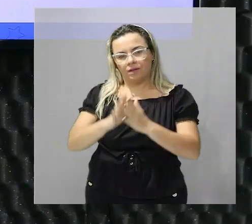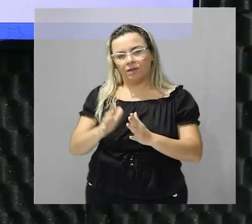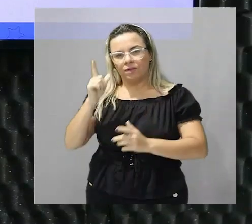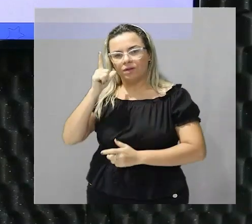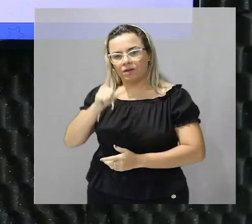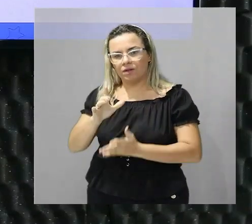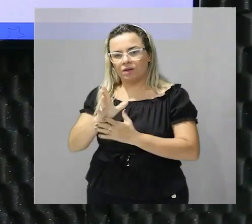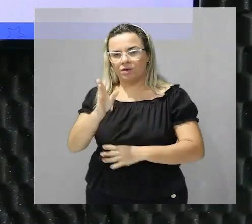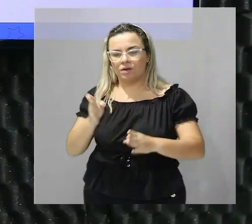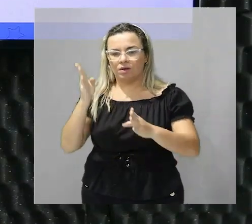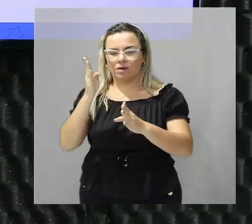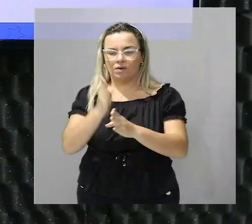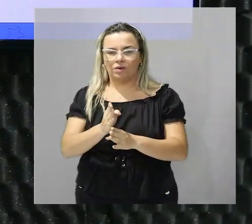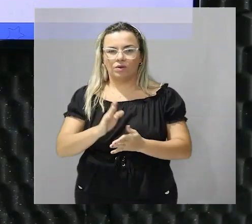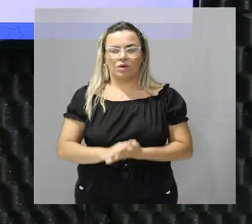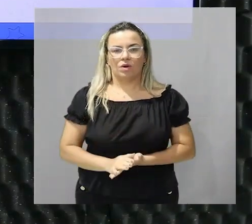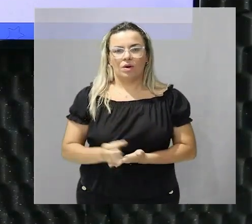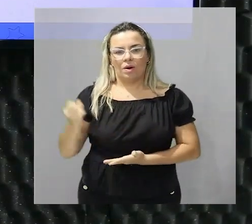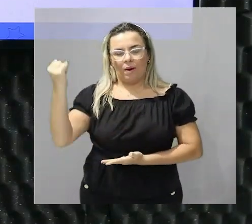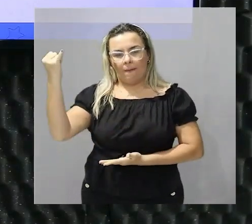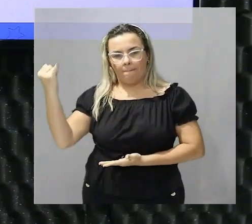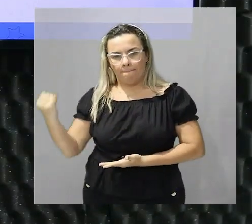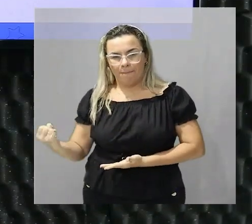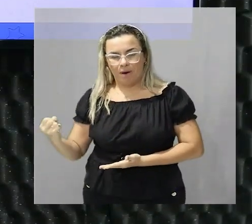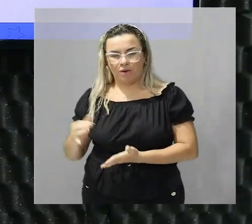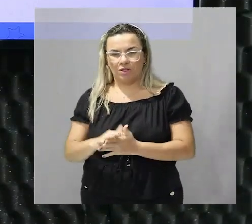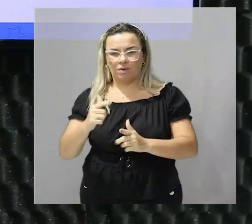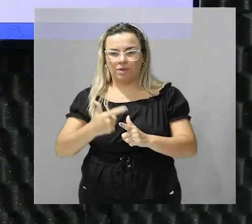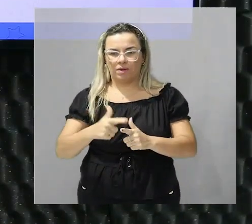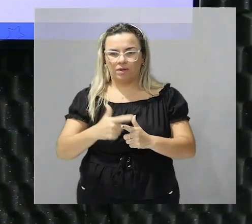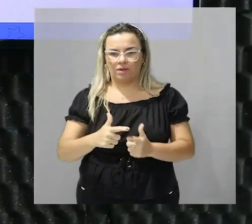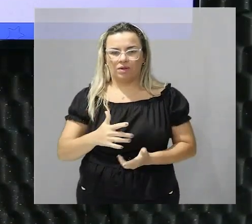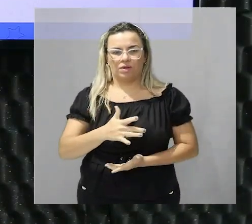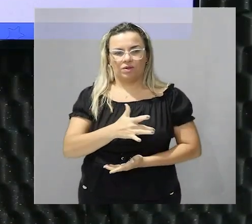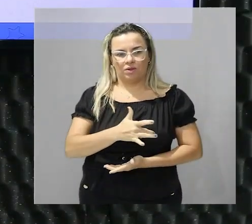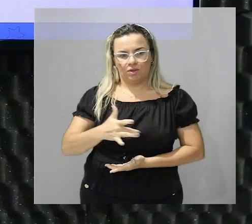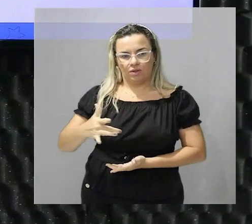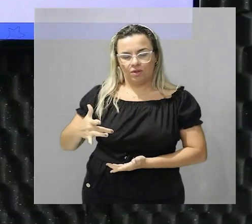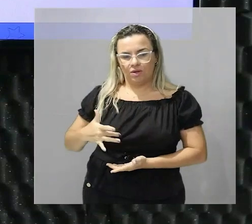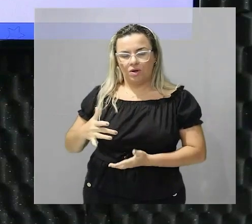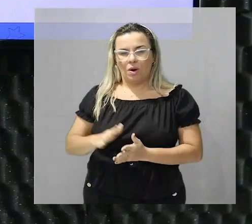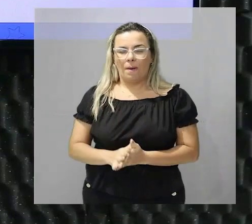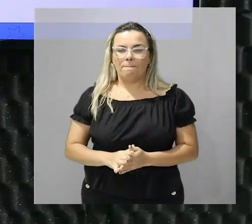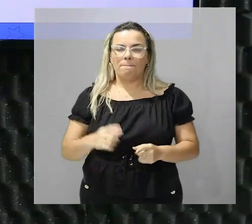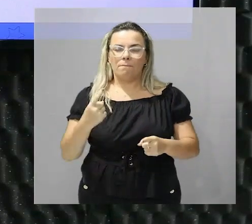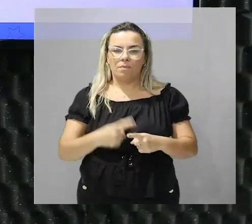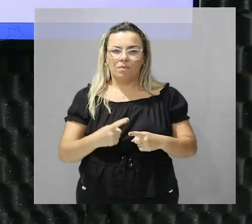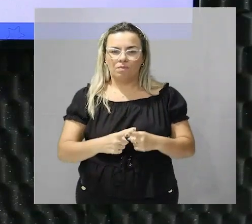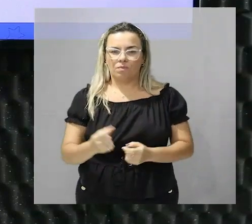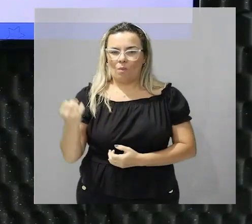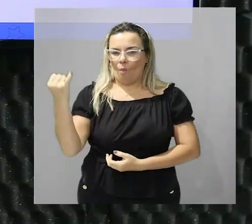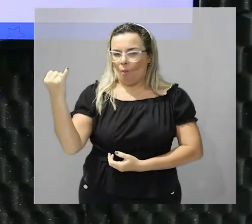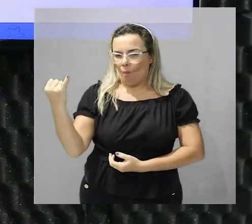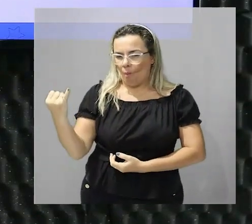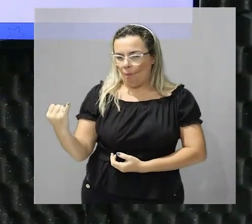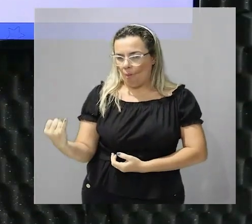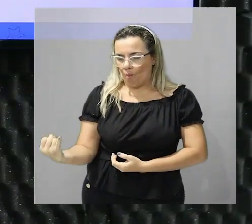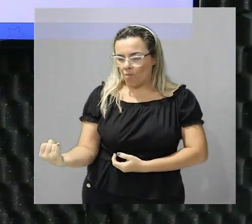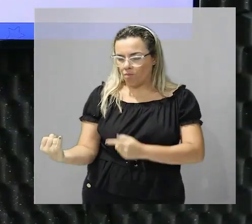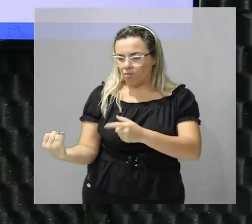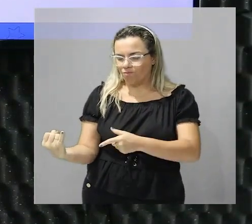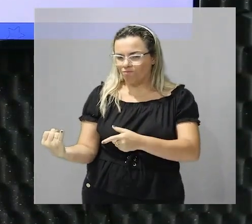de identificar os falsos magros que, apesar de exibirem uma silhueta esguia,